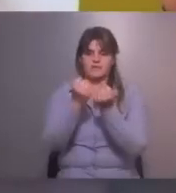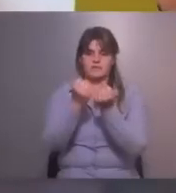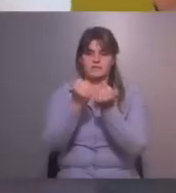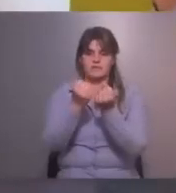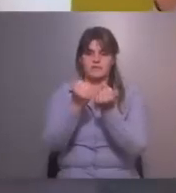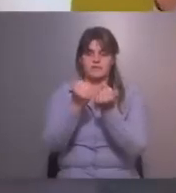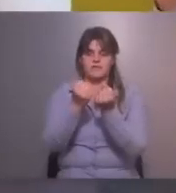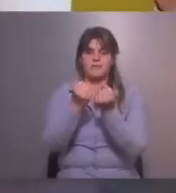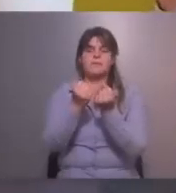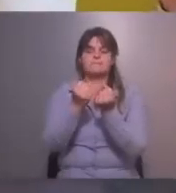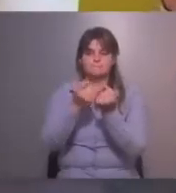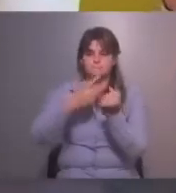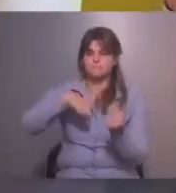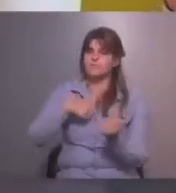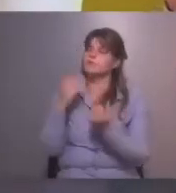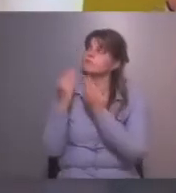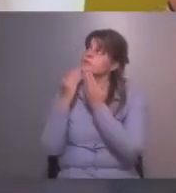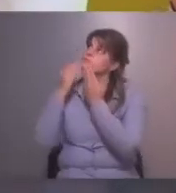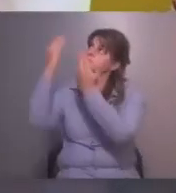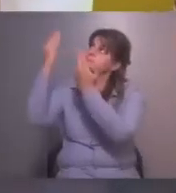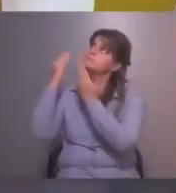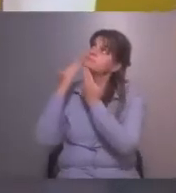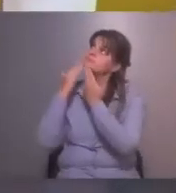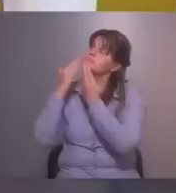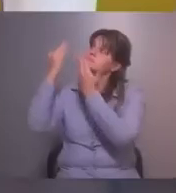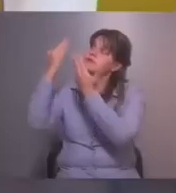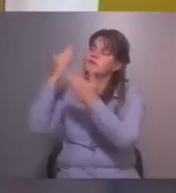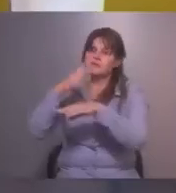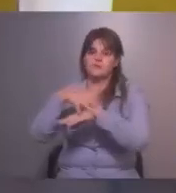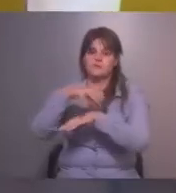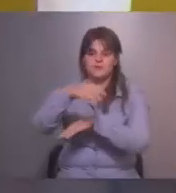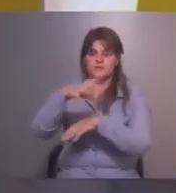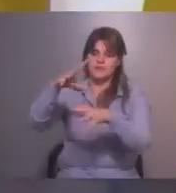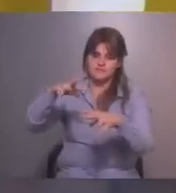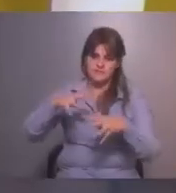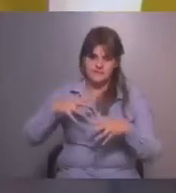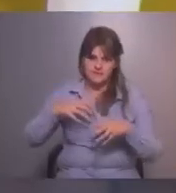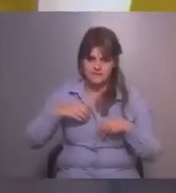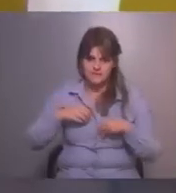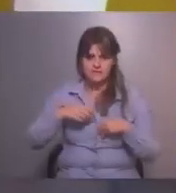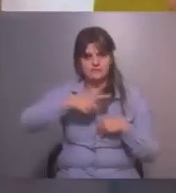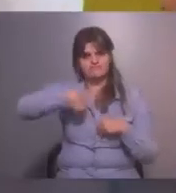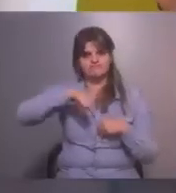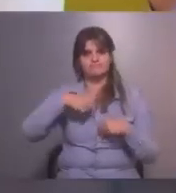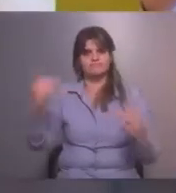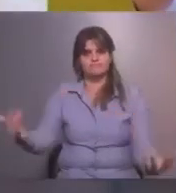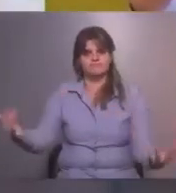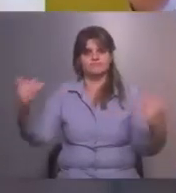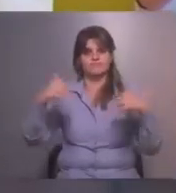salvação. E vos damos graças, porque nos admitistes à vossa